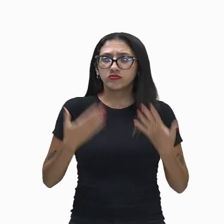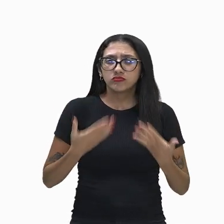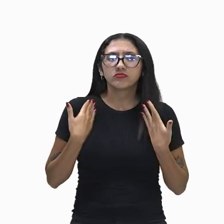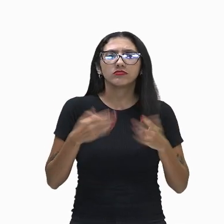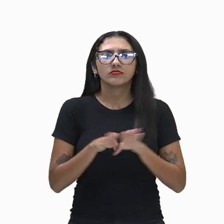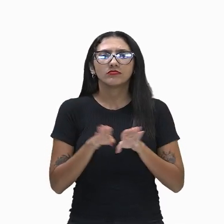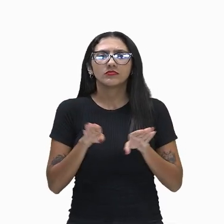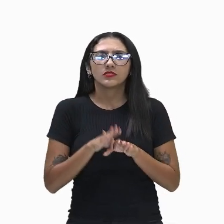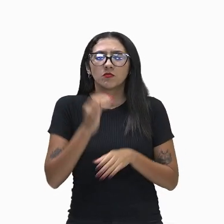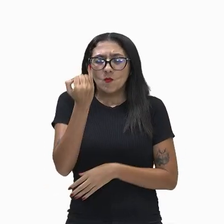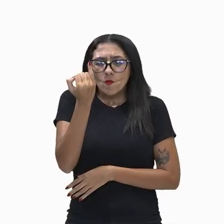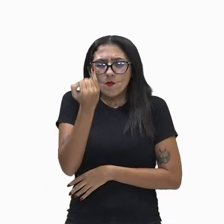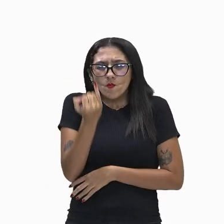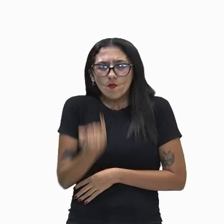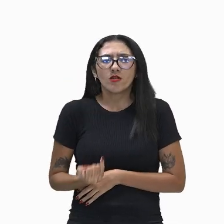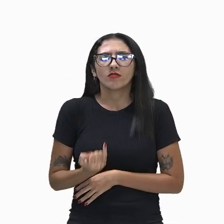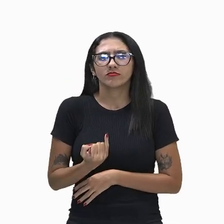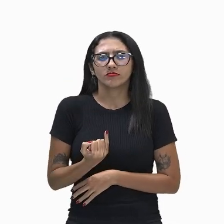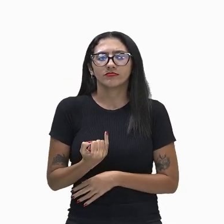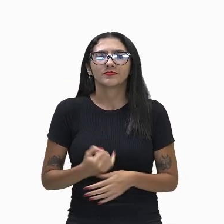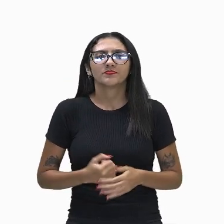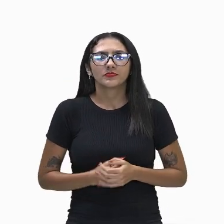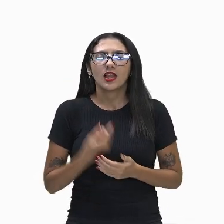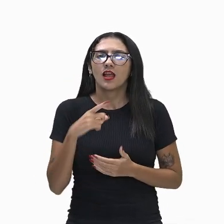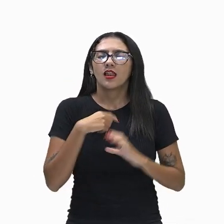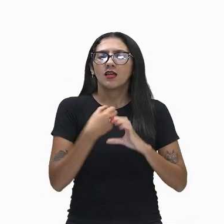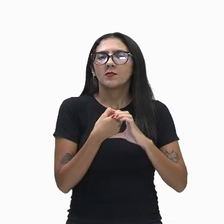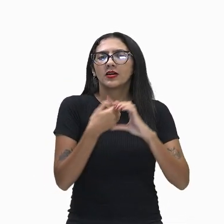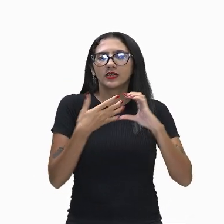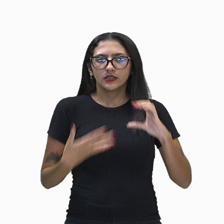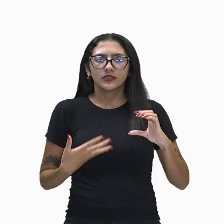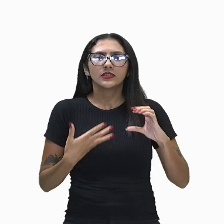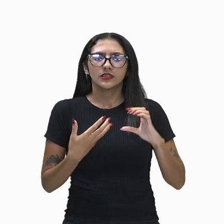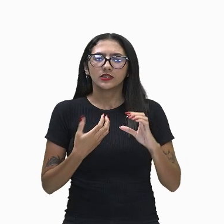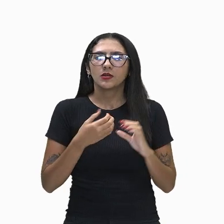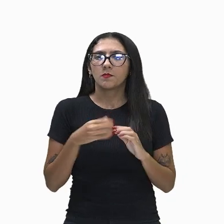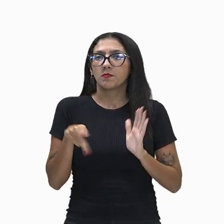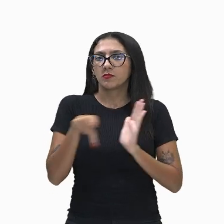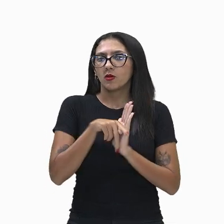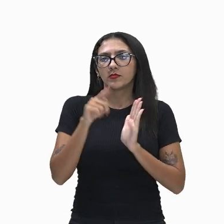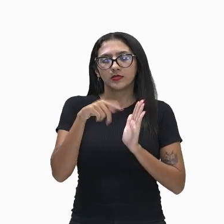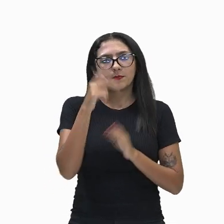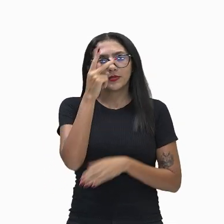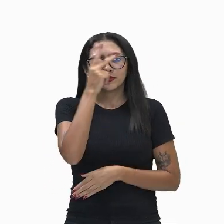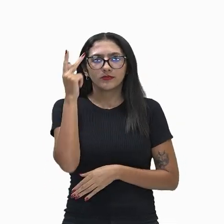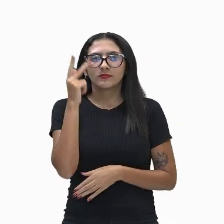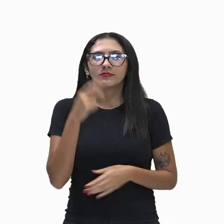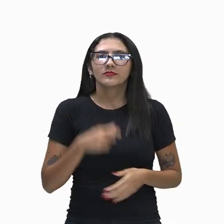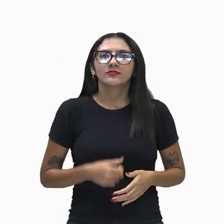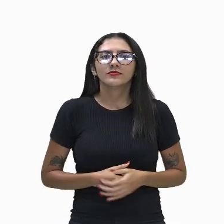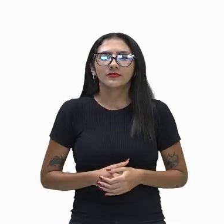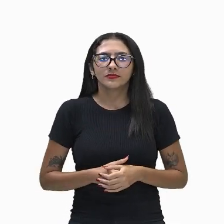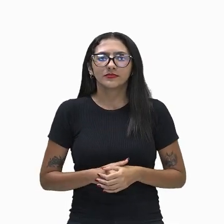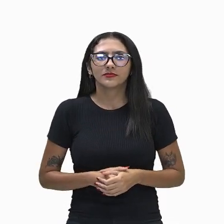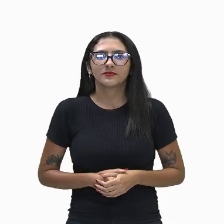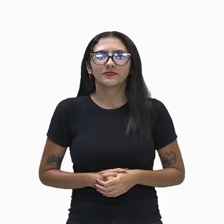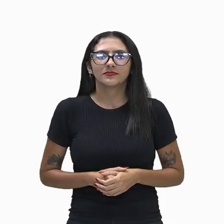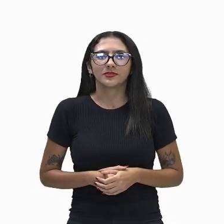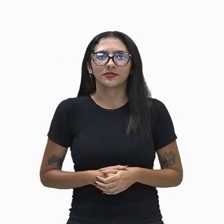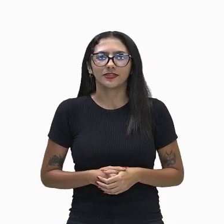emagrecimento excessivo. É uma característica comum das pessoas que sofrem de hipertireoidismo. Já aquelas pessoas que sofrem